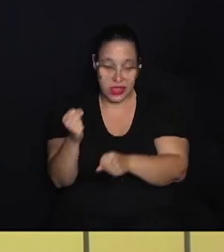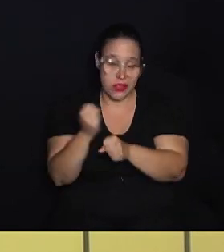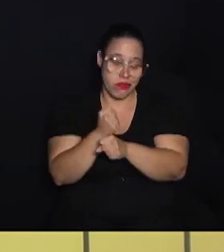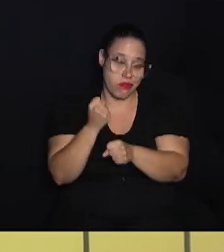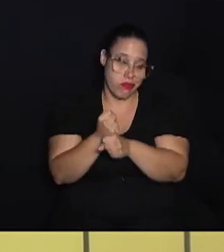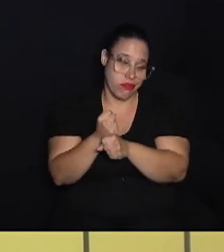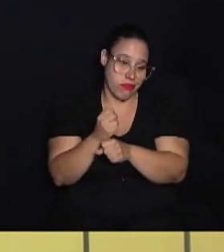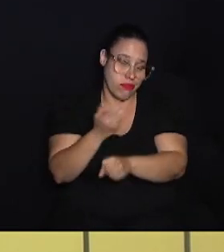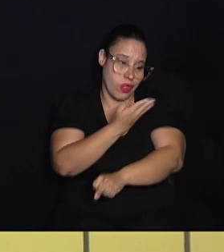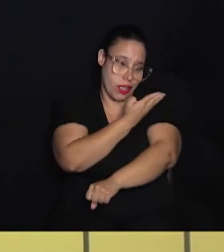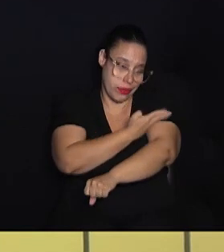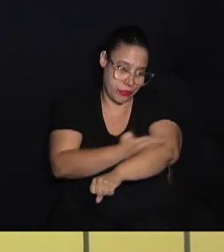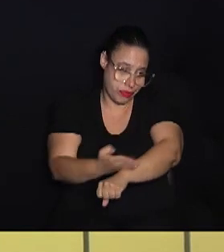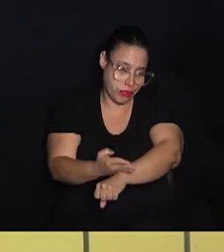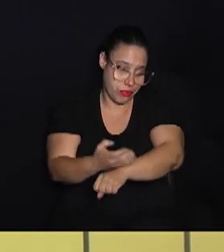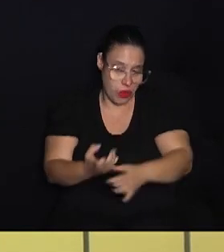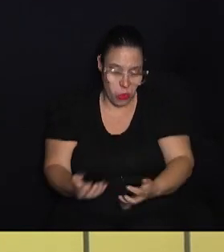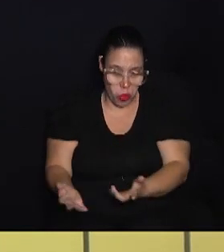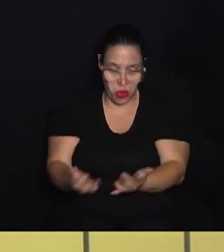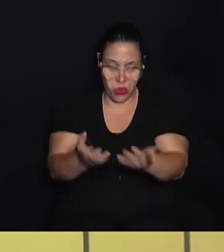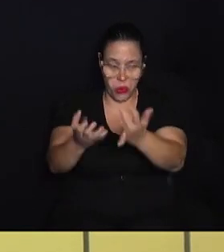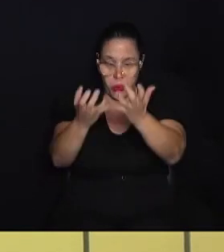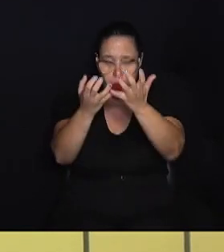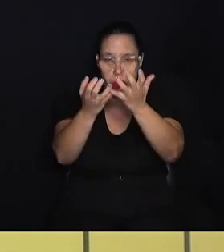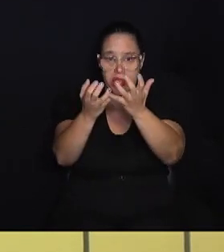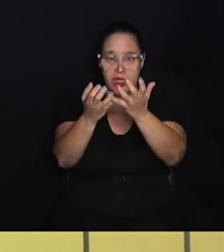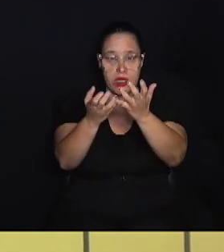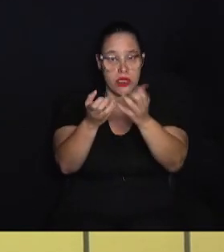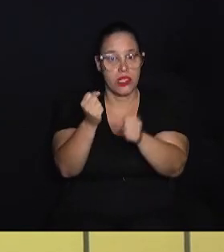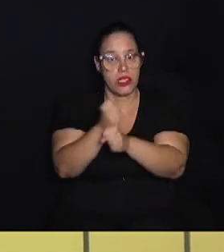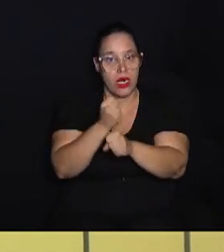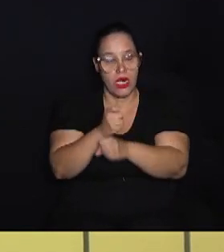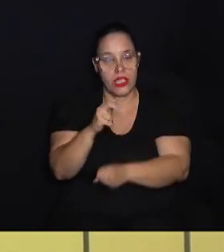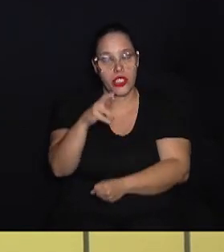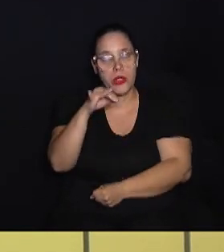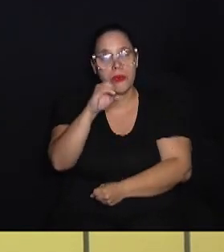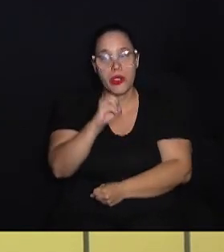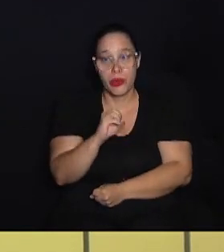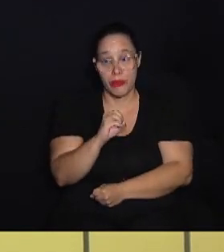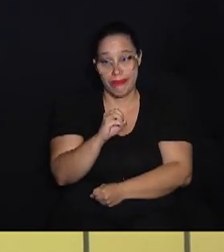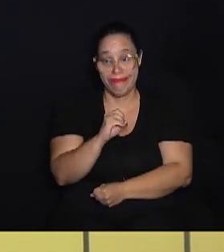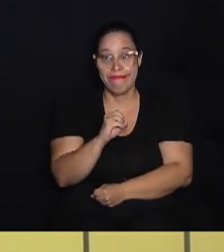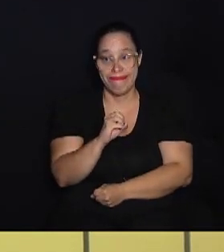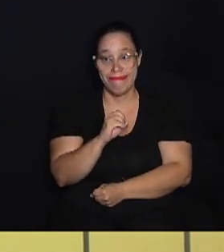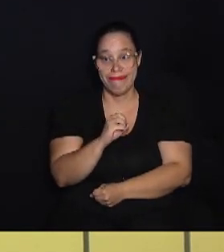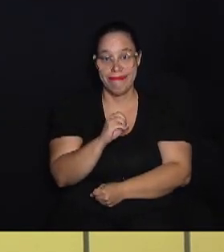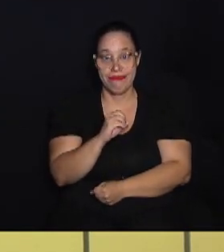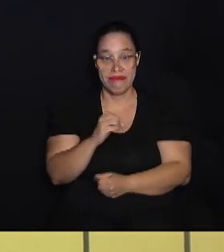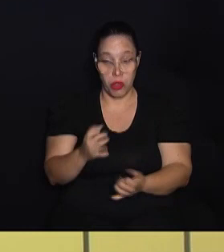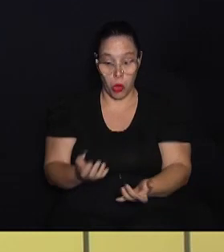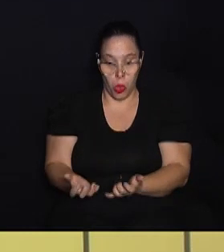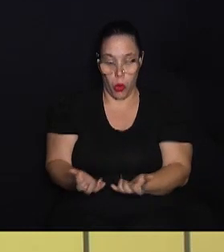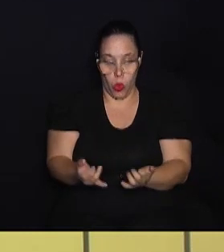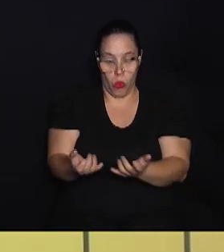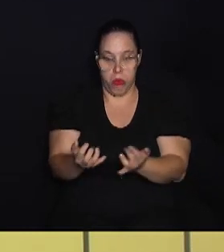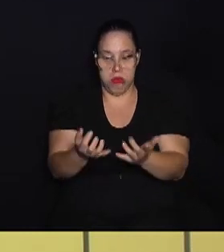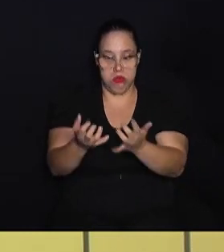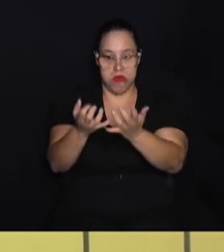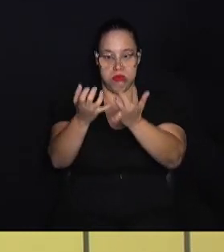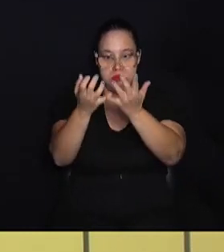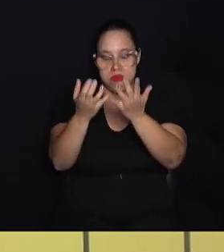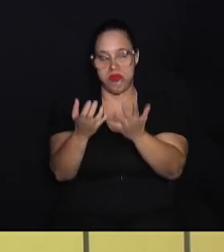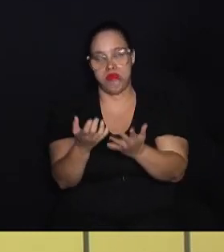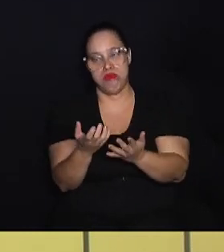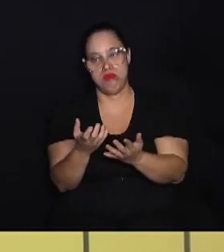incêndios em vegetação. Como já foi falado, esse ano está sendo um pouco atípico, né? Houve uma intensificação maior dessas ocorrências,